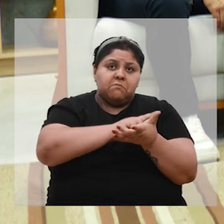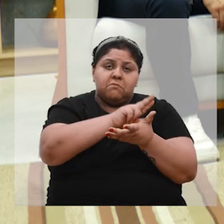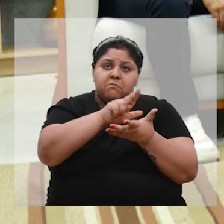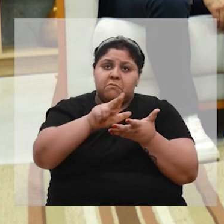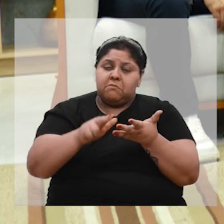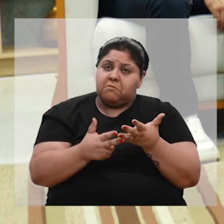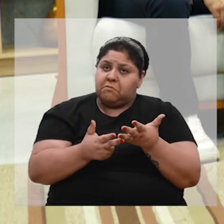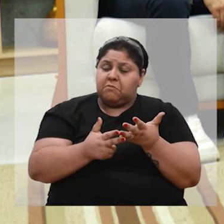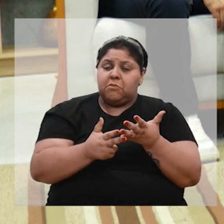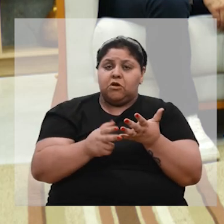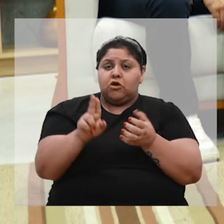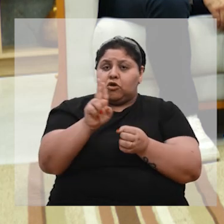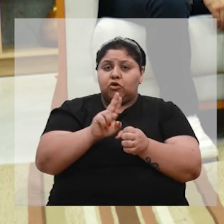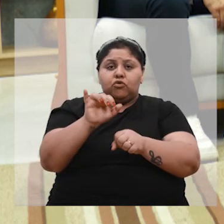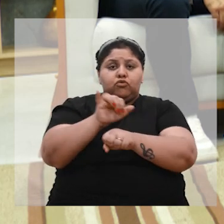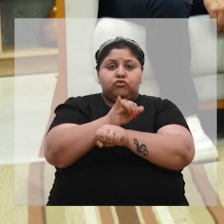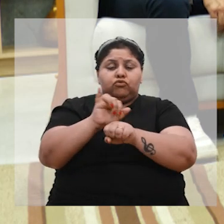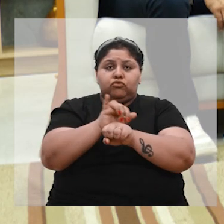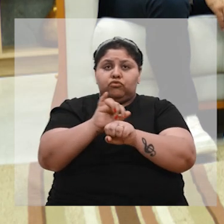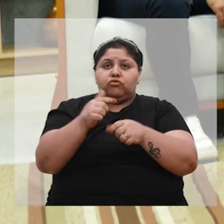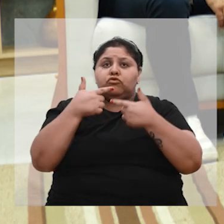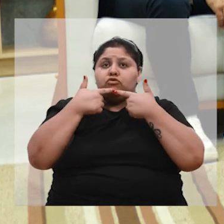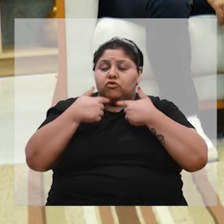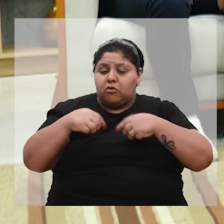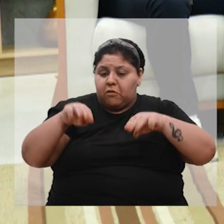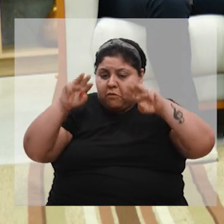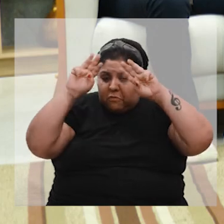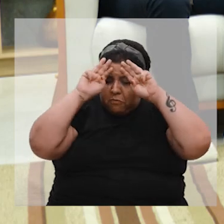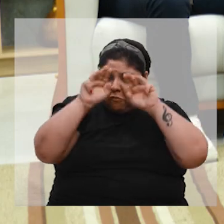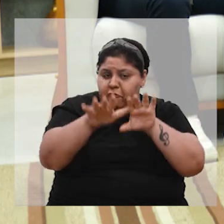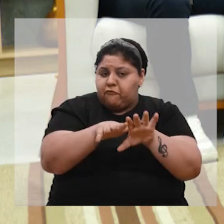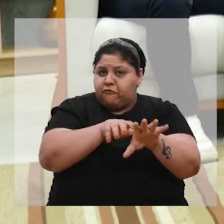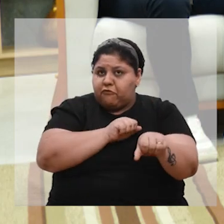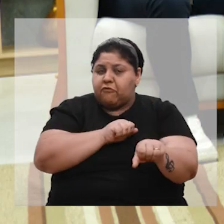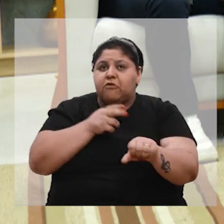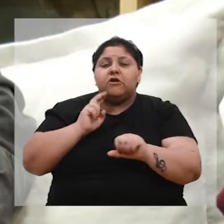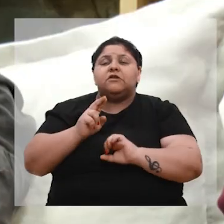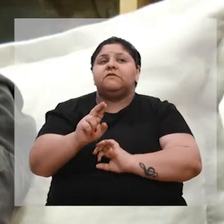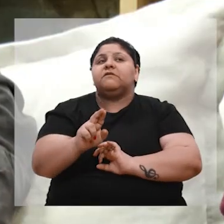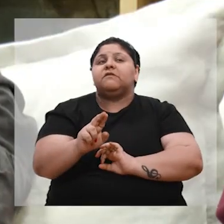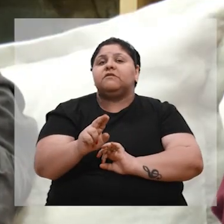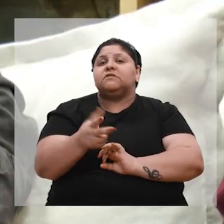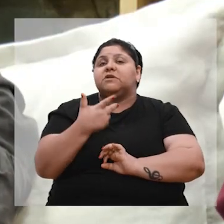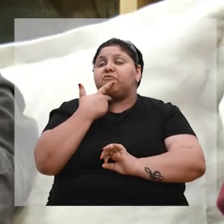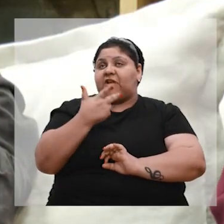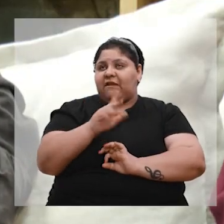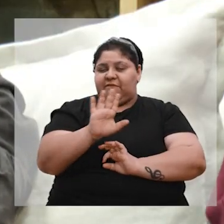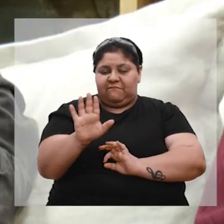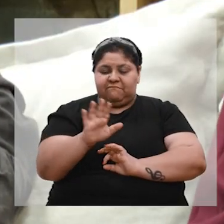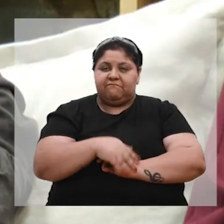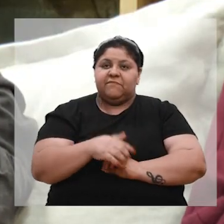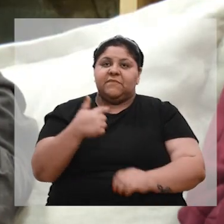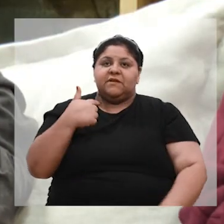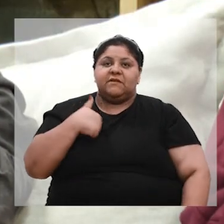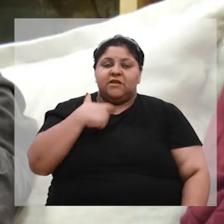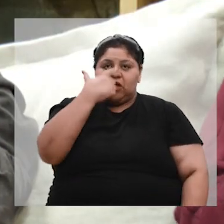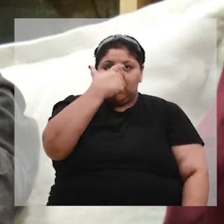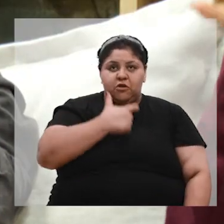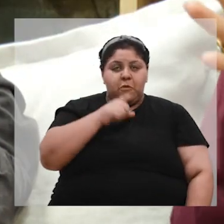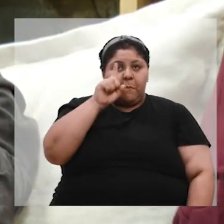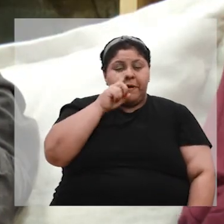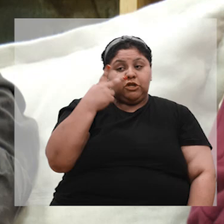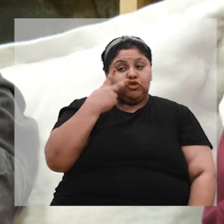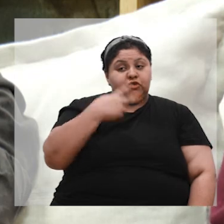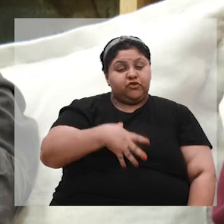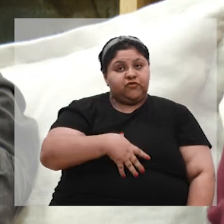várias linhas, de várias linguagens, de várias formações. Aí eu sempre colocava assim, eu sou mãe de